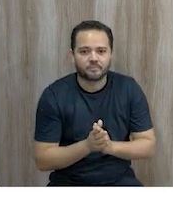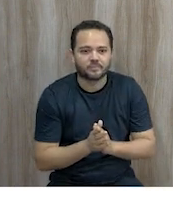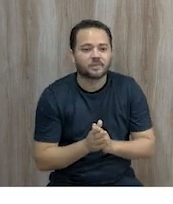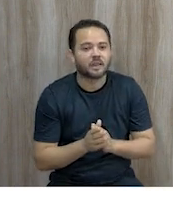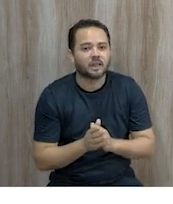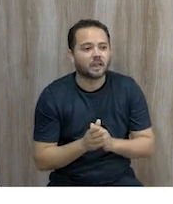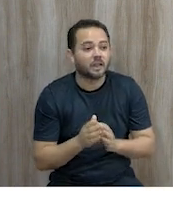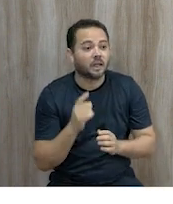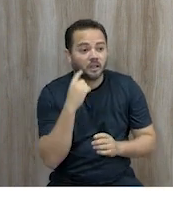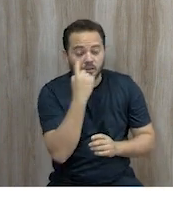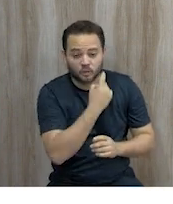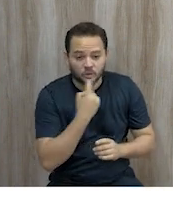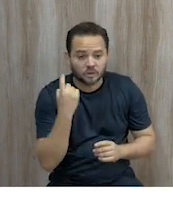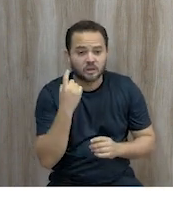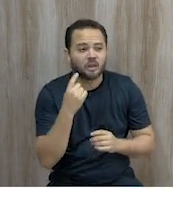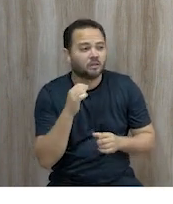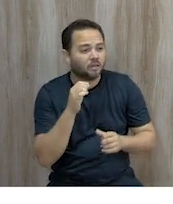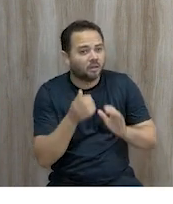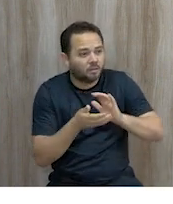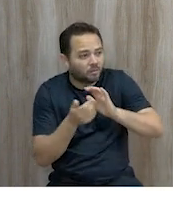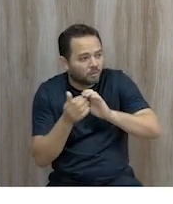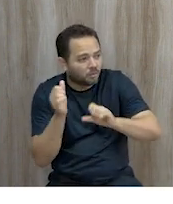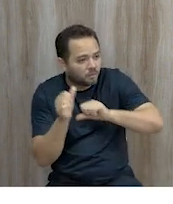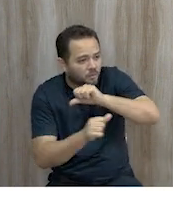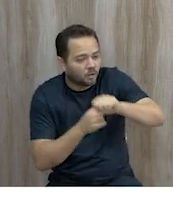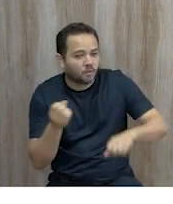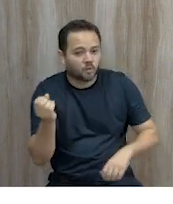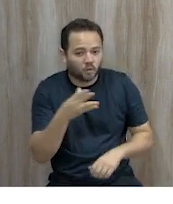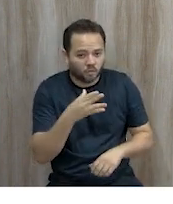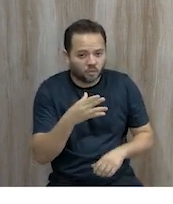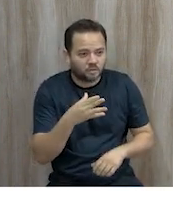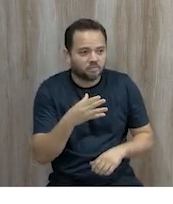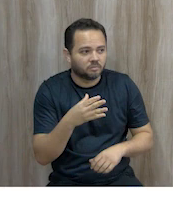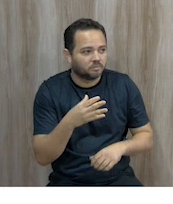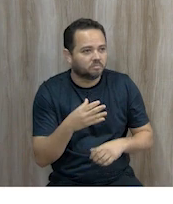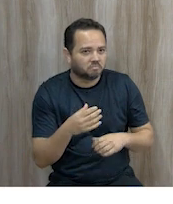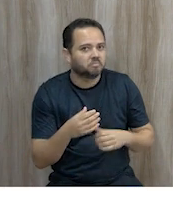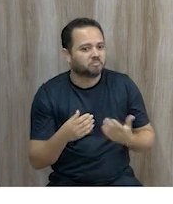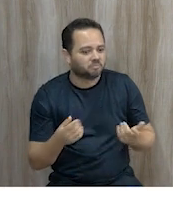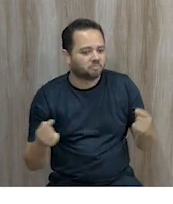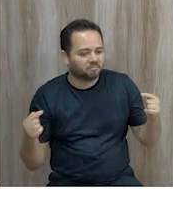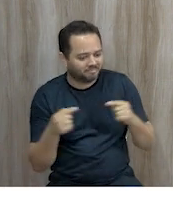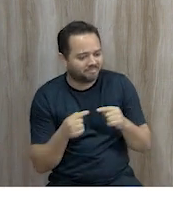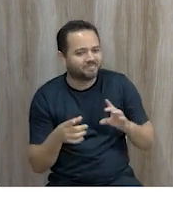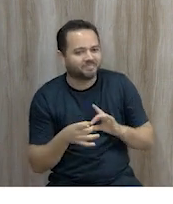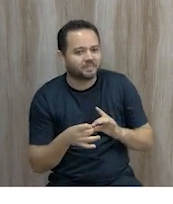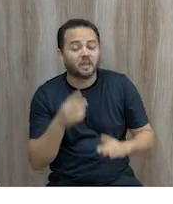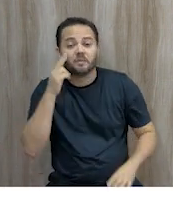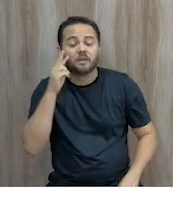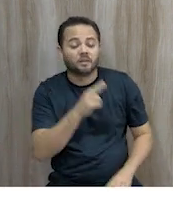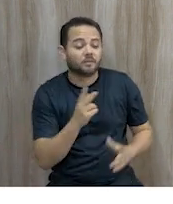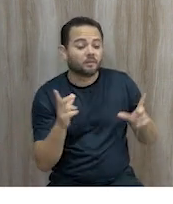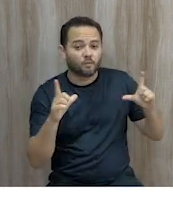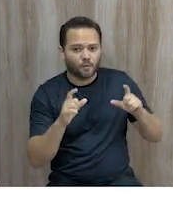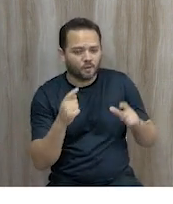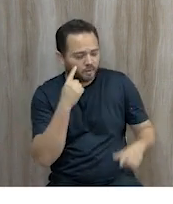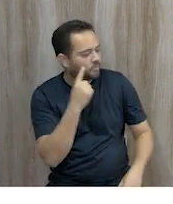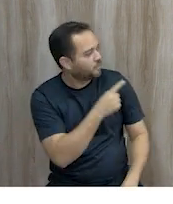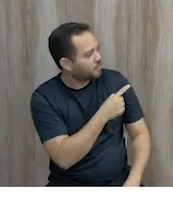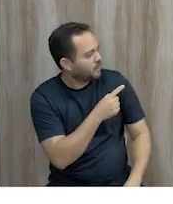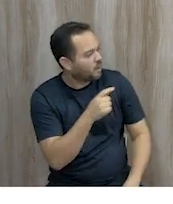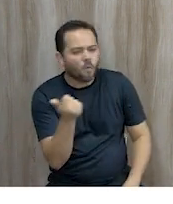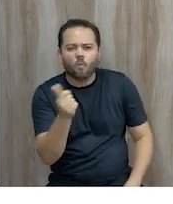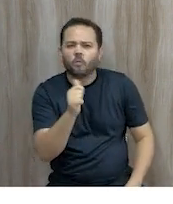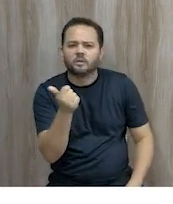odontologia restauradora com a periodontia. Se a gente olhar esse caso, o dente que chama mais atenção é o dente 11,